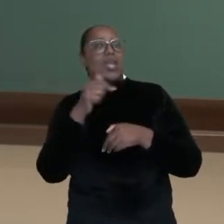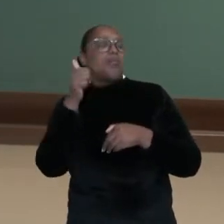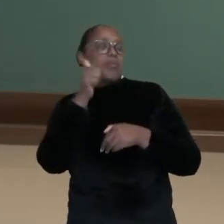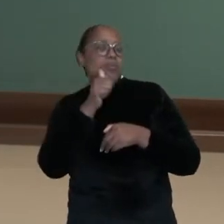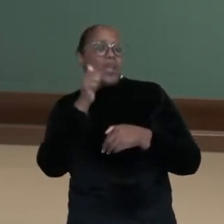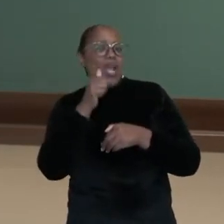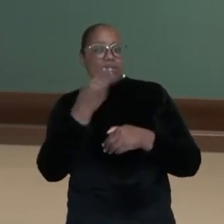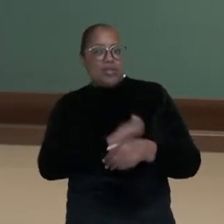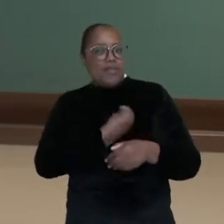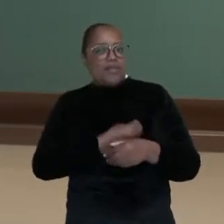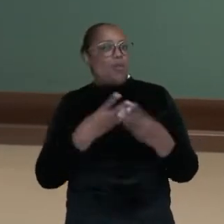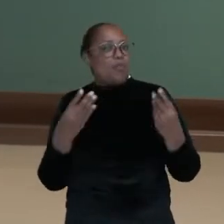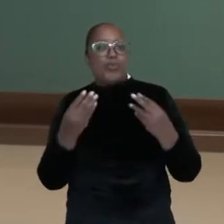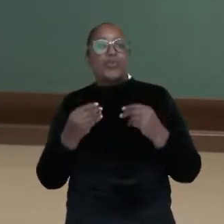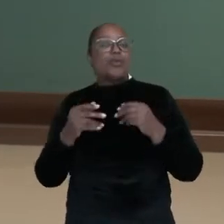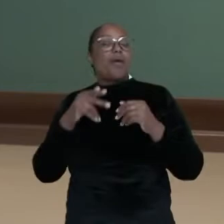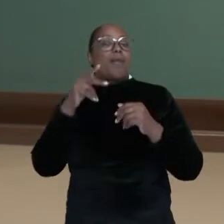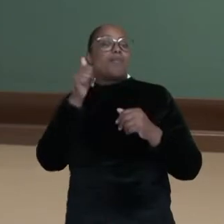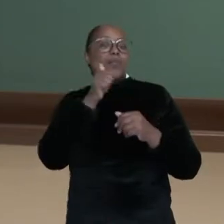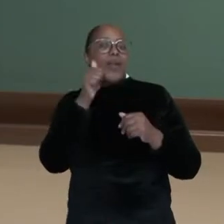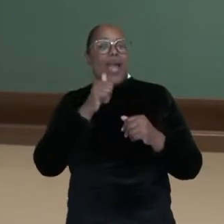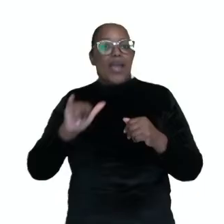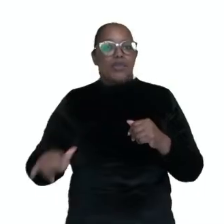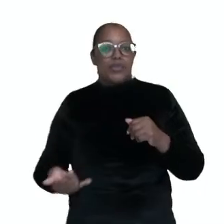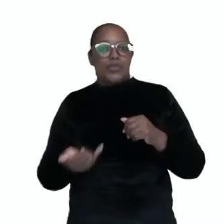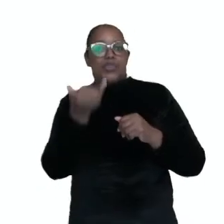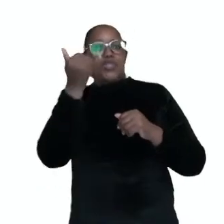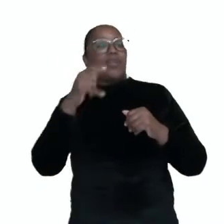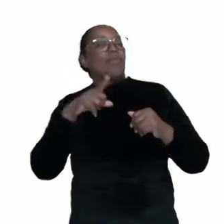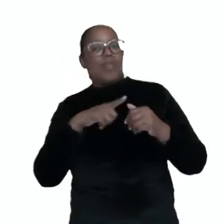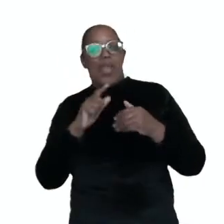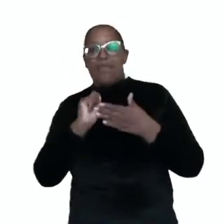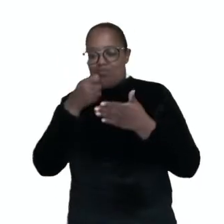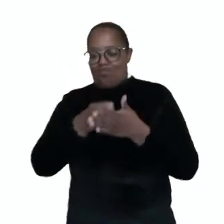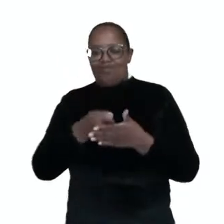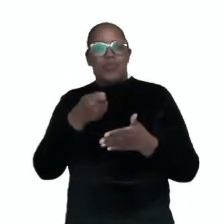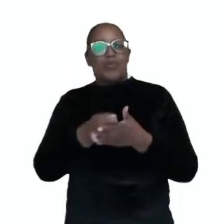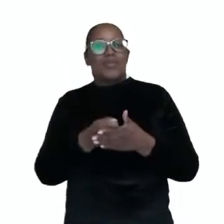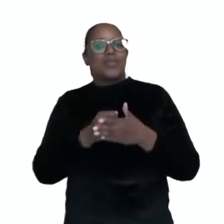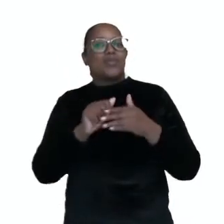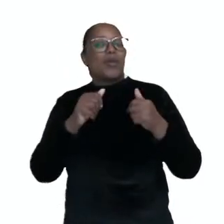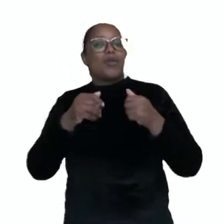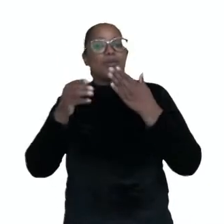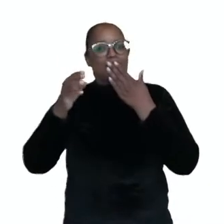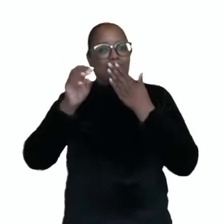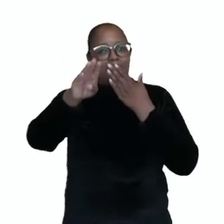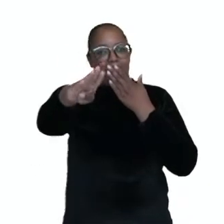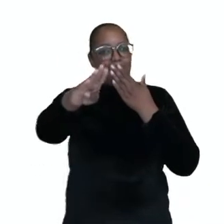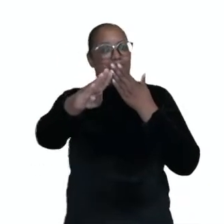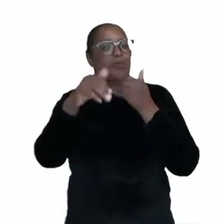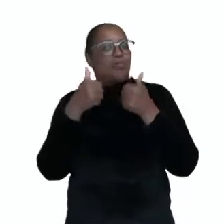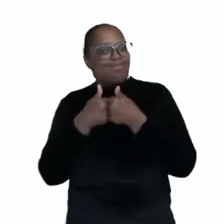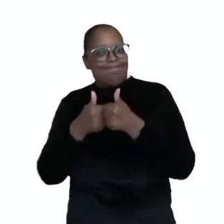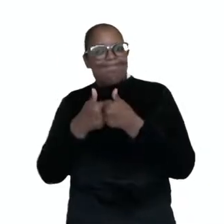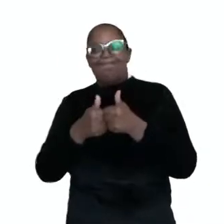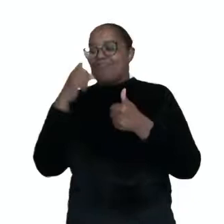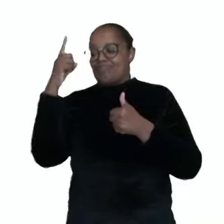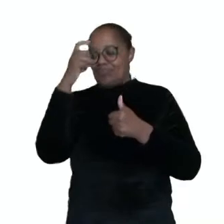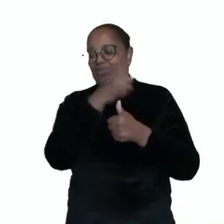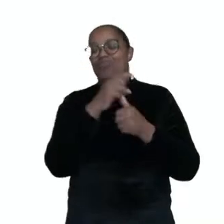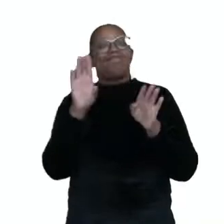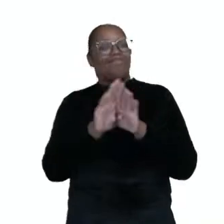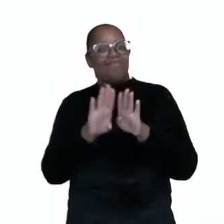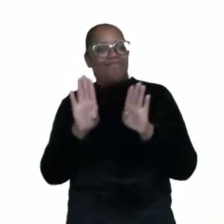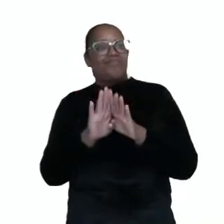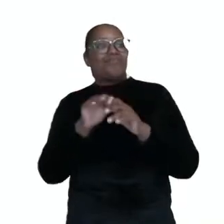judia que foi perseguida pelo regime nazista e estudou também. Bom, então tá